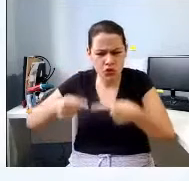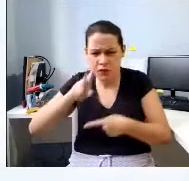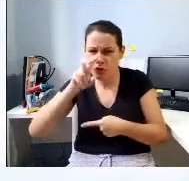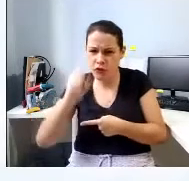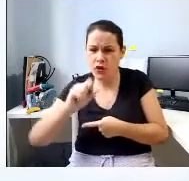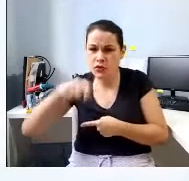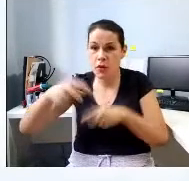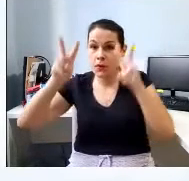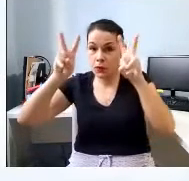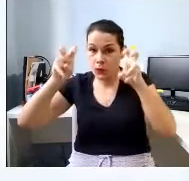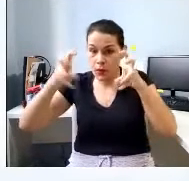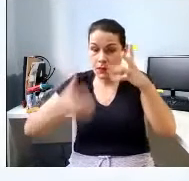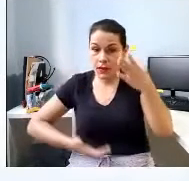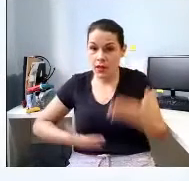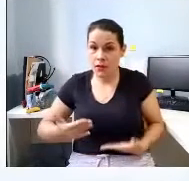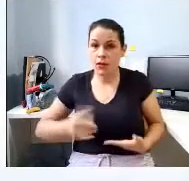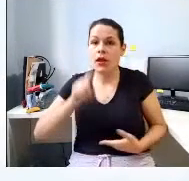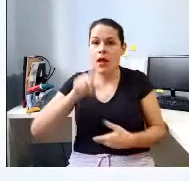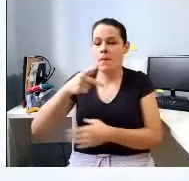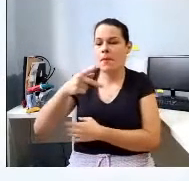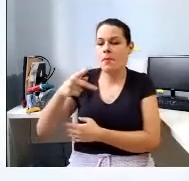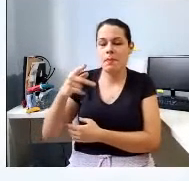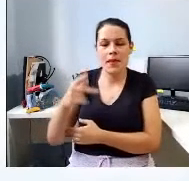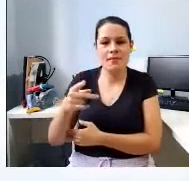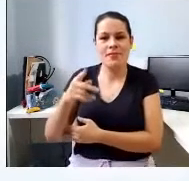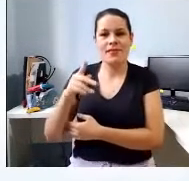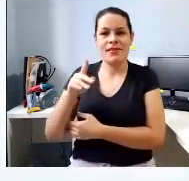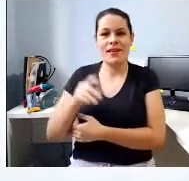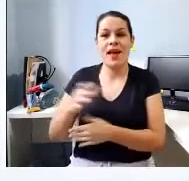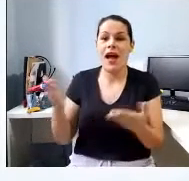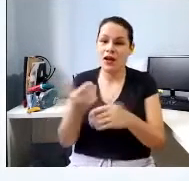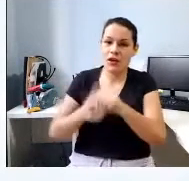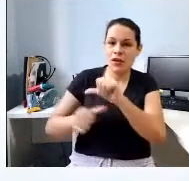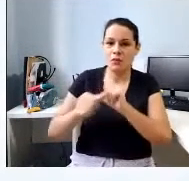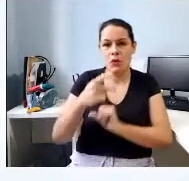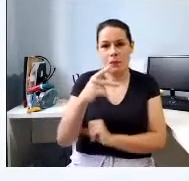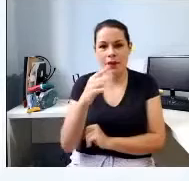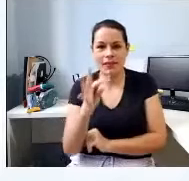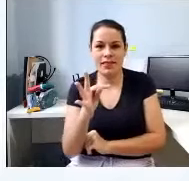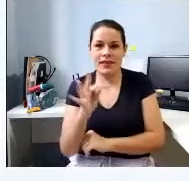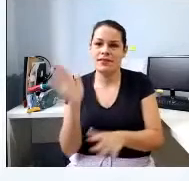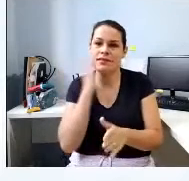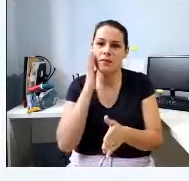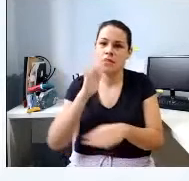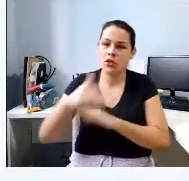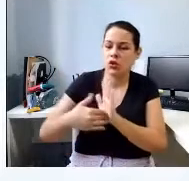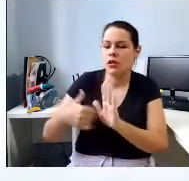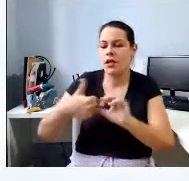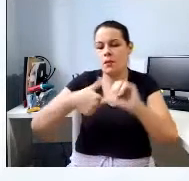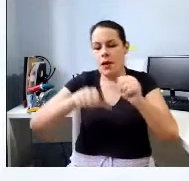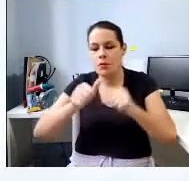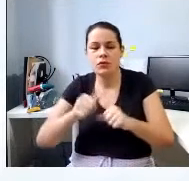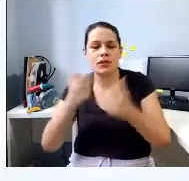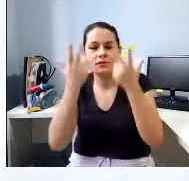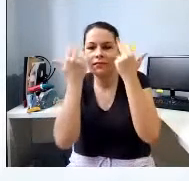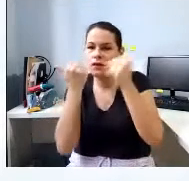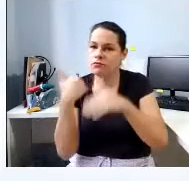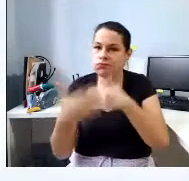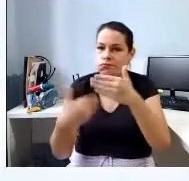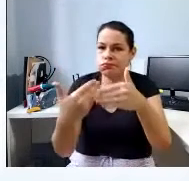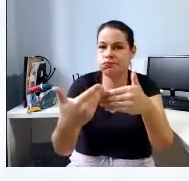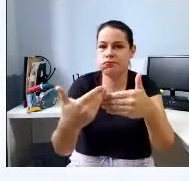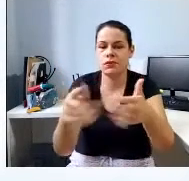o PTB do Vargas. Agora é o PT, claro, com todas as modificações naturais do processo político,